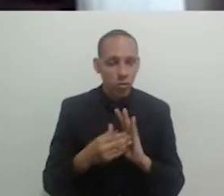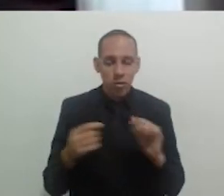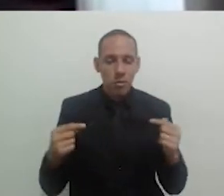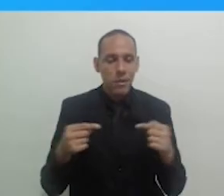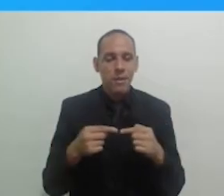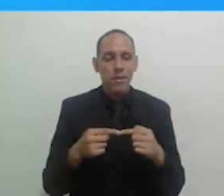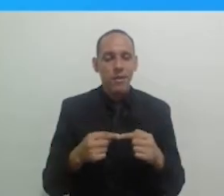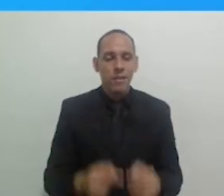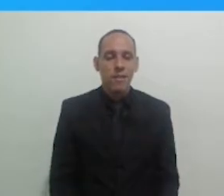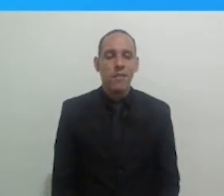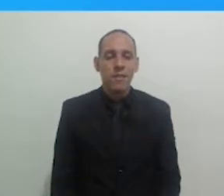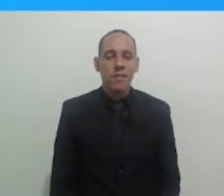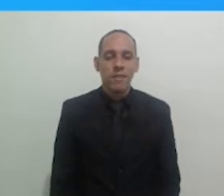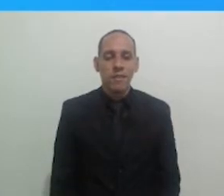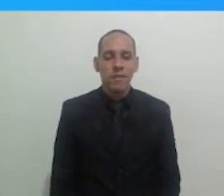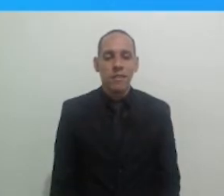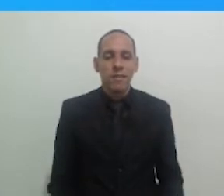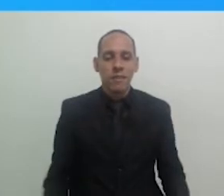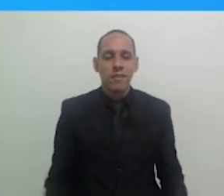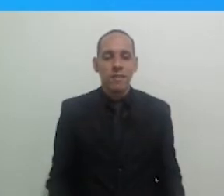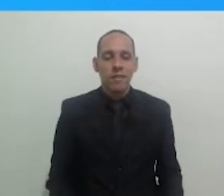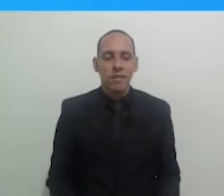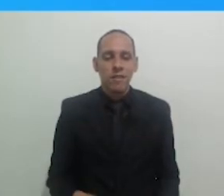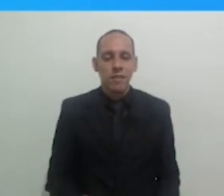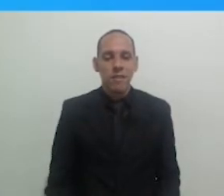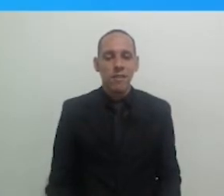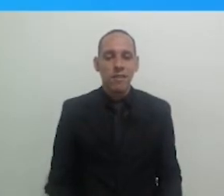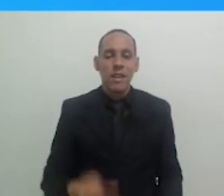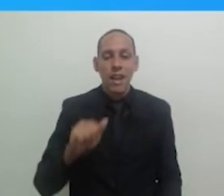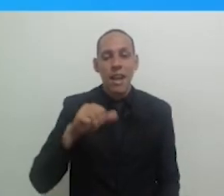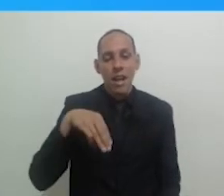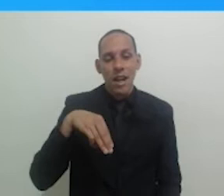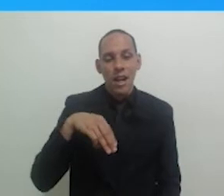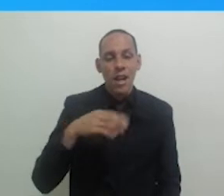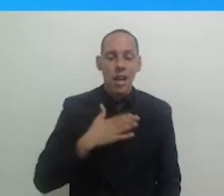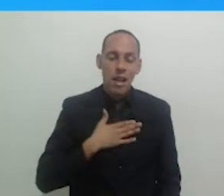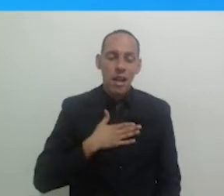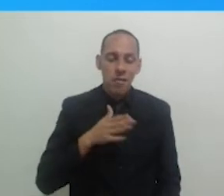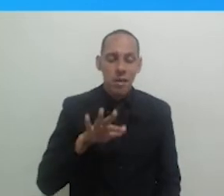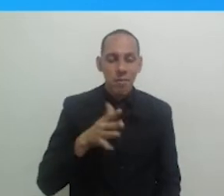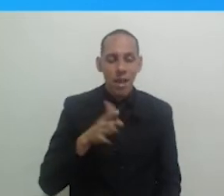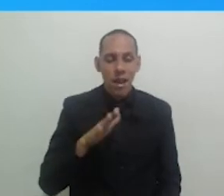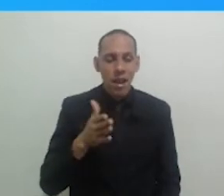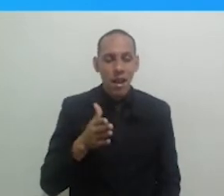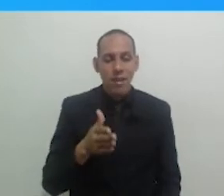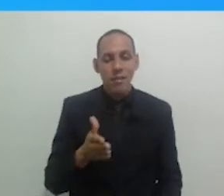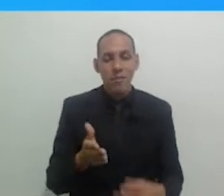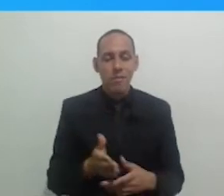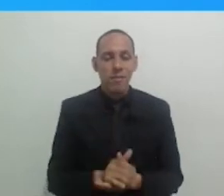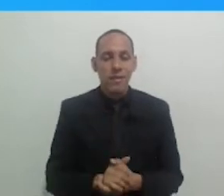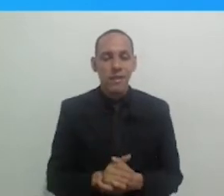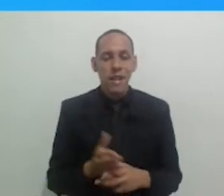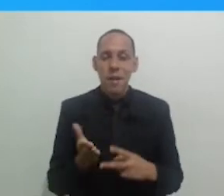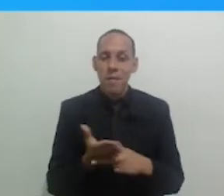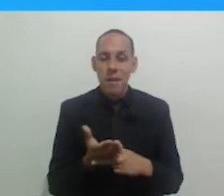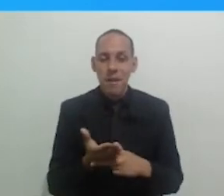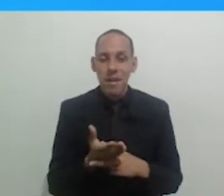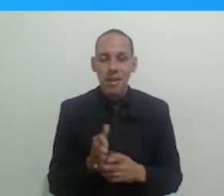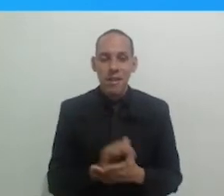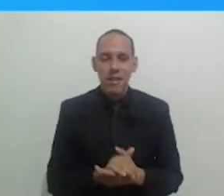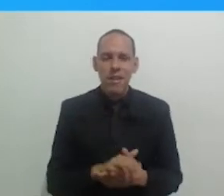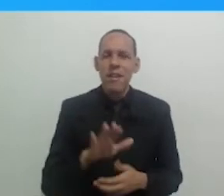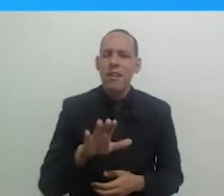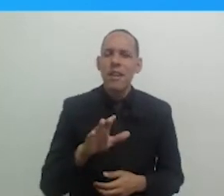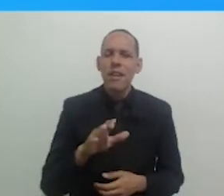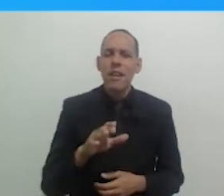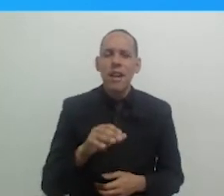Pela procedência total. E a minha intermediária. A minha ainda condena aí. Né, Cornélio é um ano que já prescreveu. Já prescreveu,